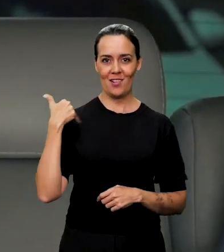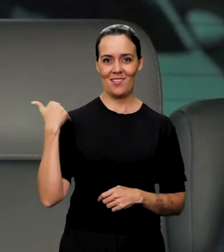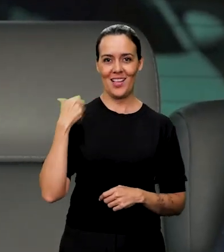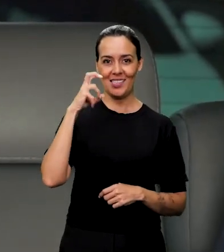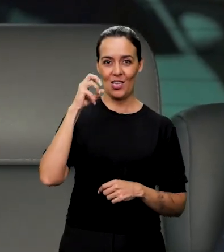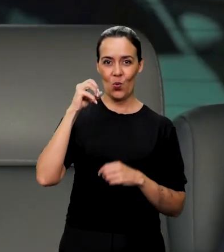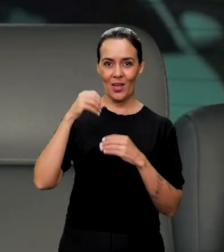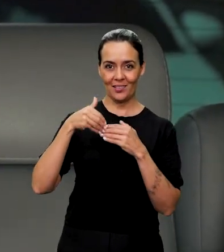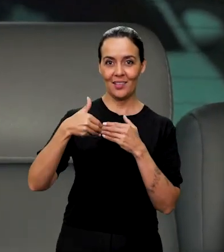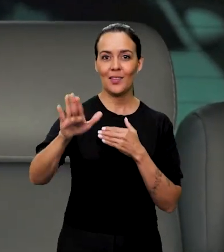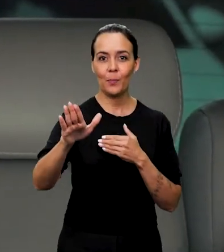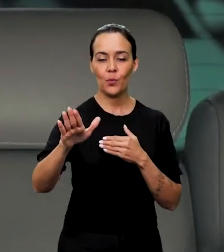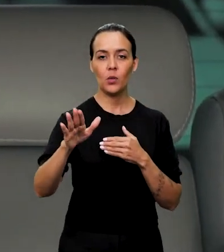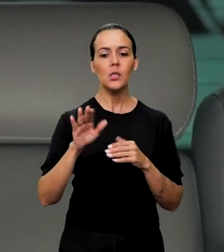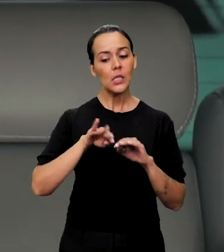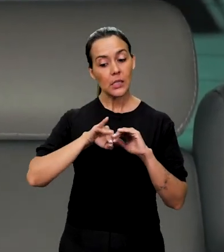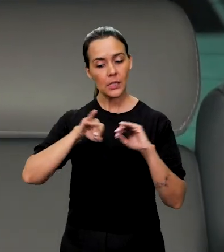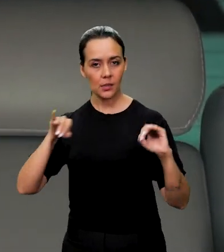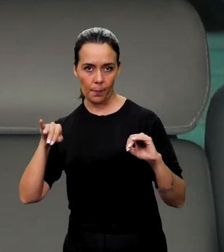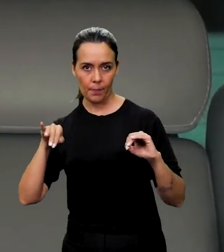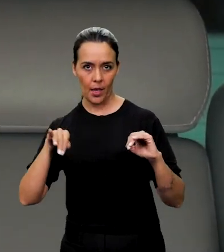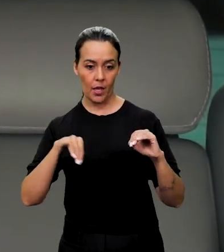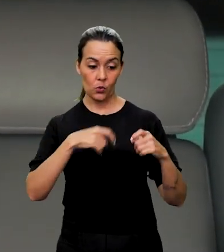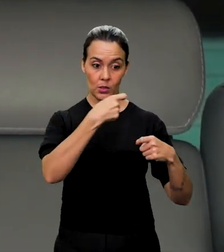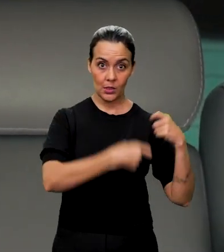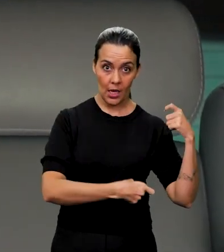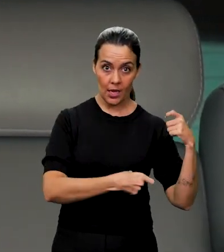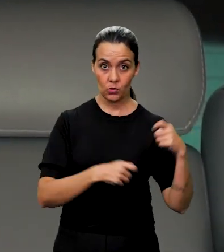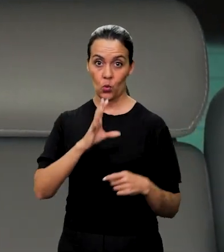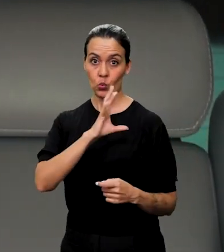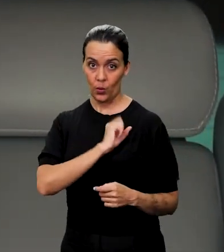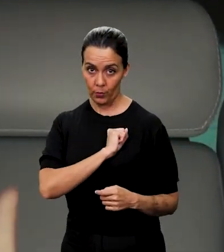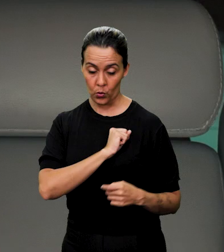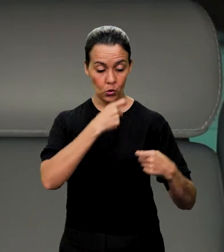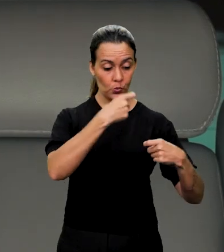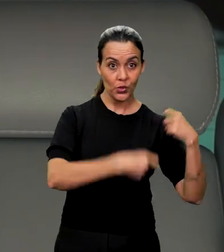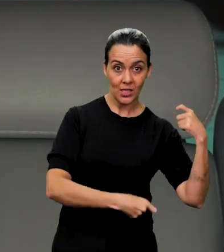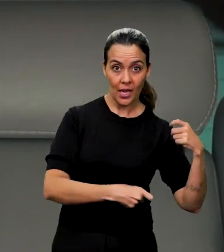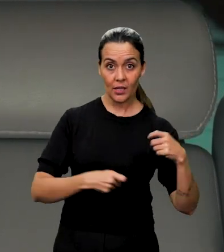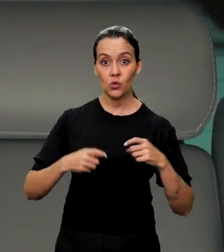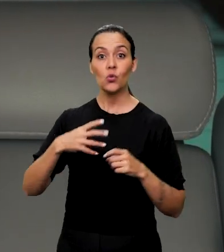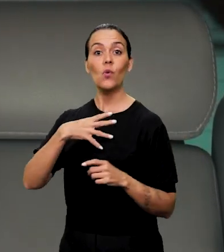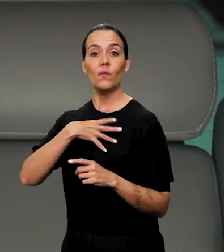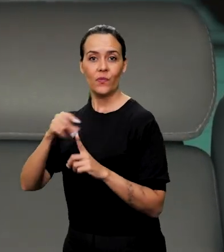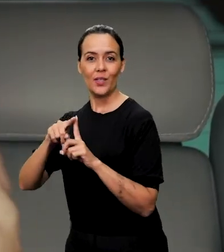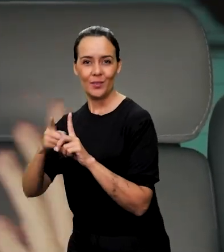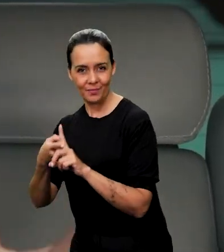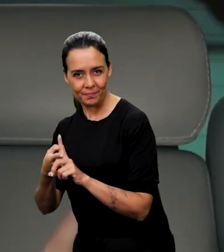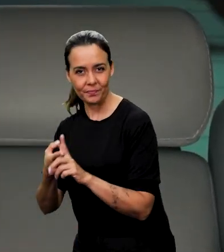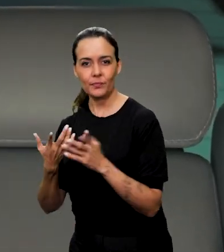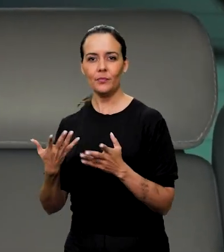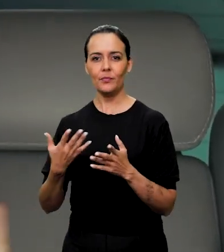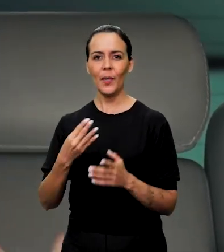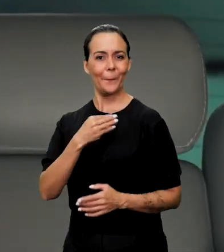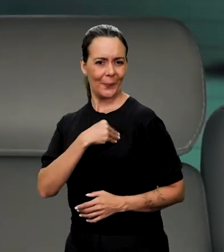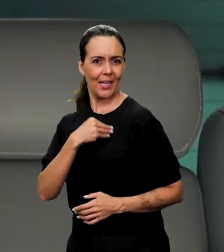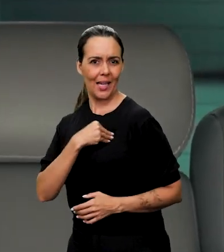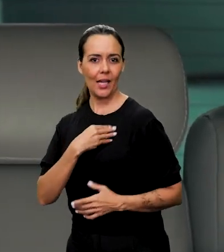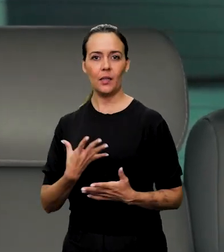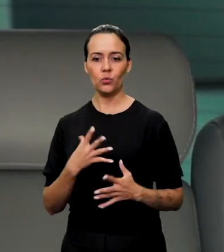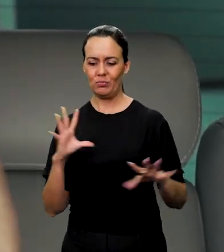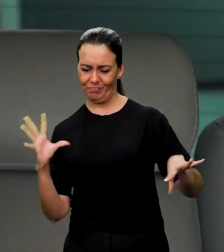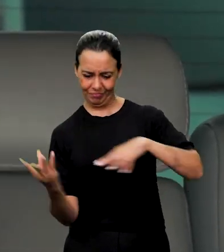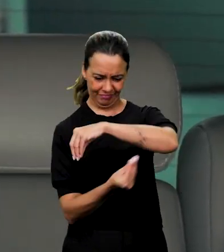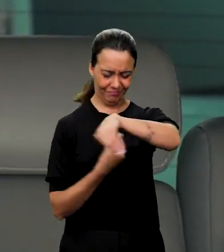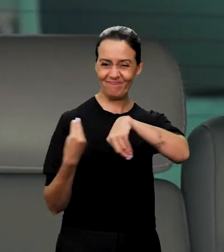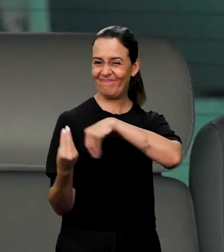sexo da reprodução, sexo do amor, o sexo dessa ideia de pecado. Enquanto a gente misturar tudo isso, a